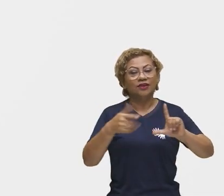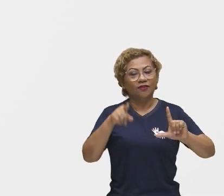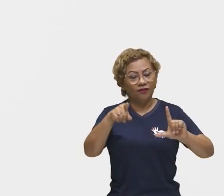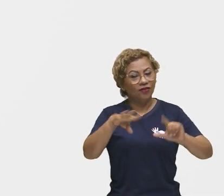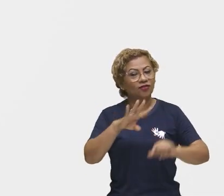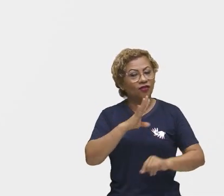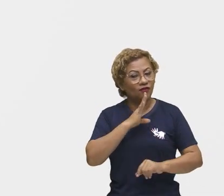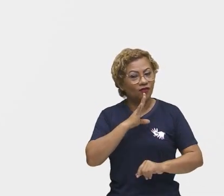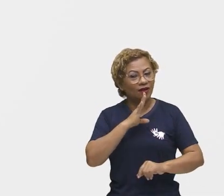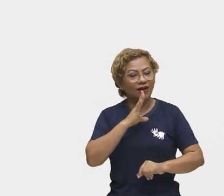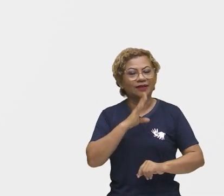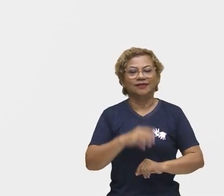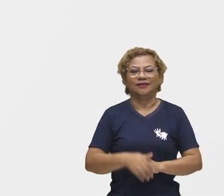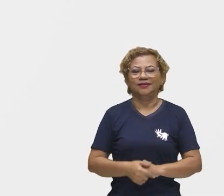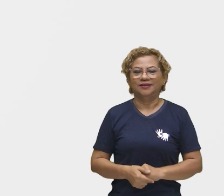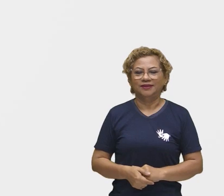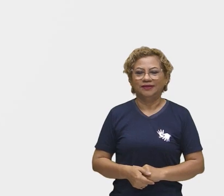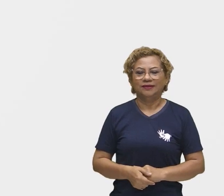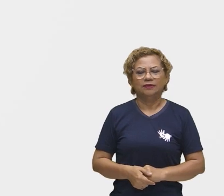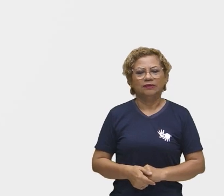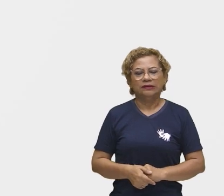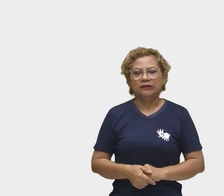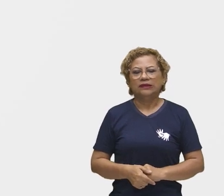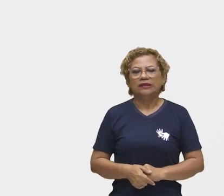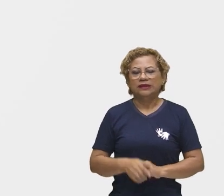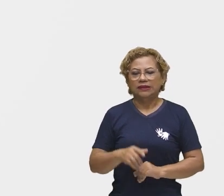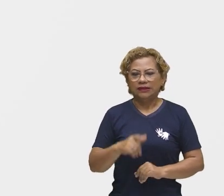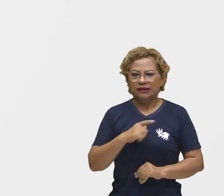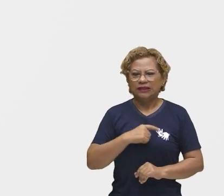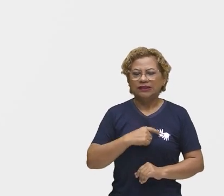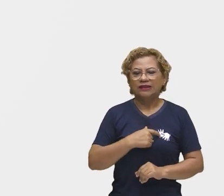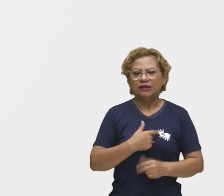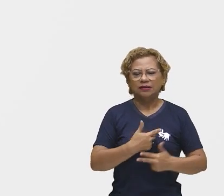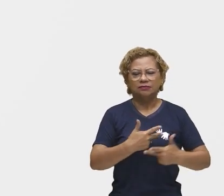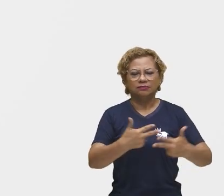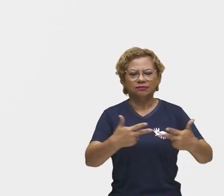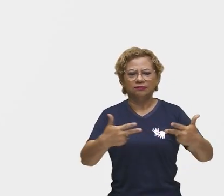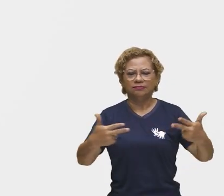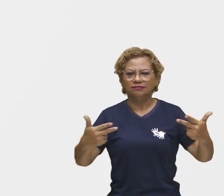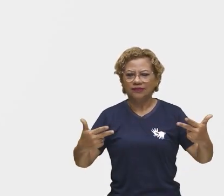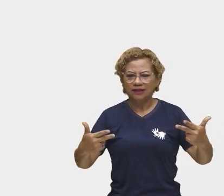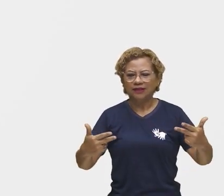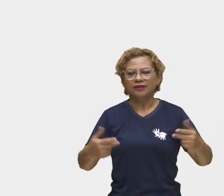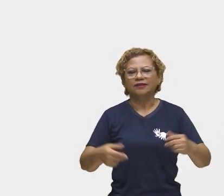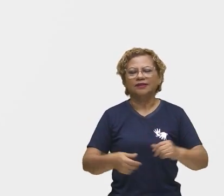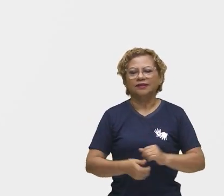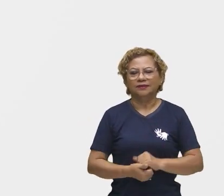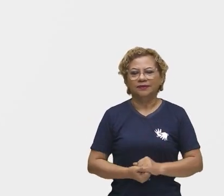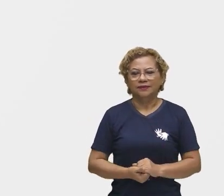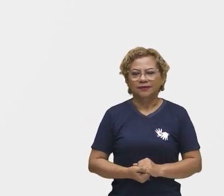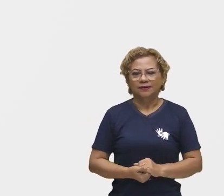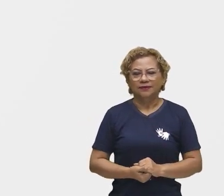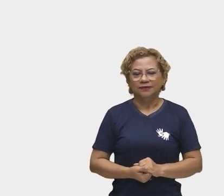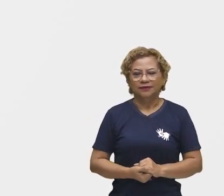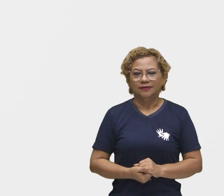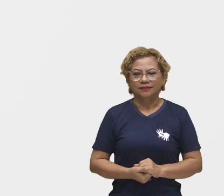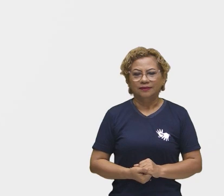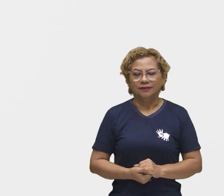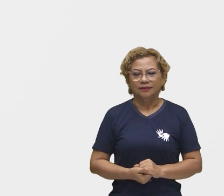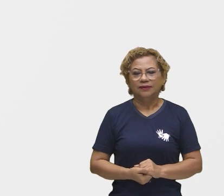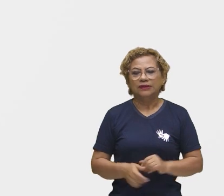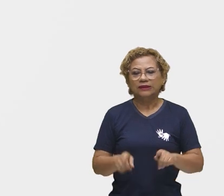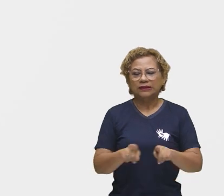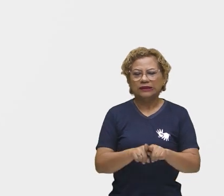hoje em dia a gente tem outras marcas, como a Globoplay, que eu acho quase um trava-língua de pronunciar. A gente tem também